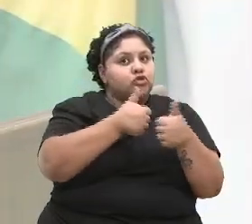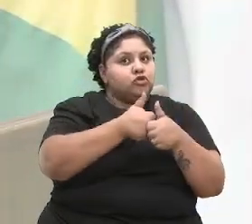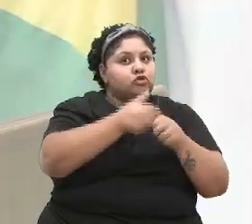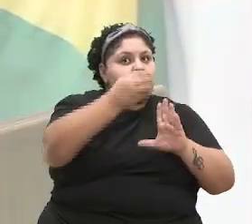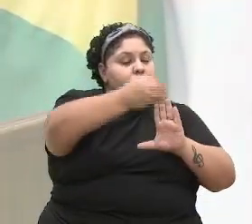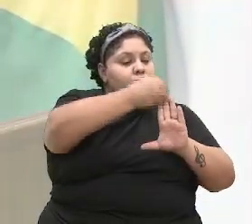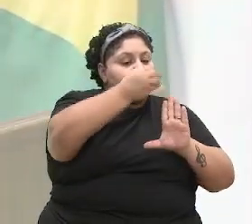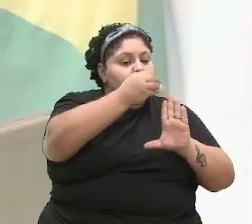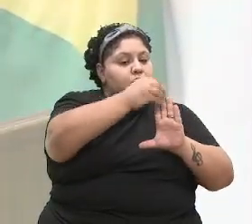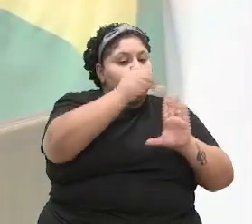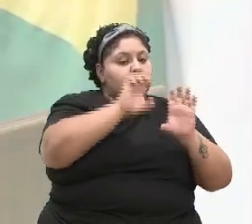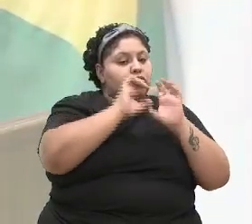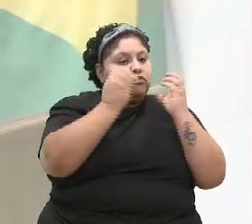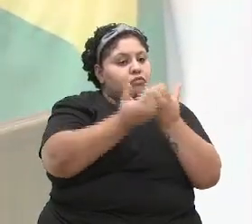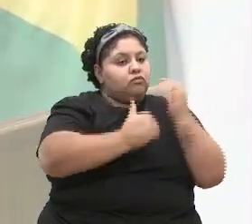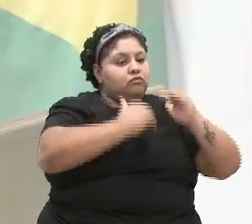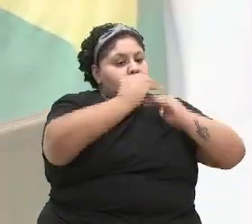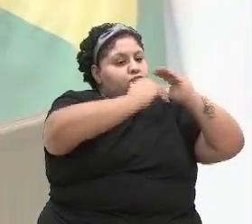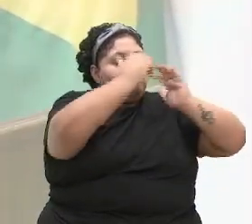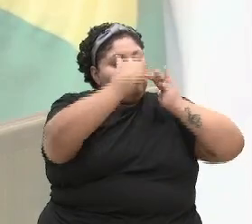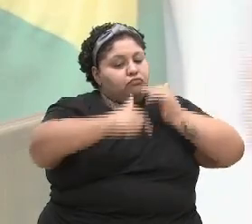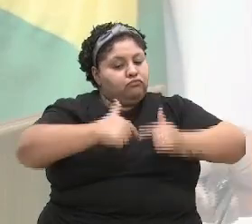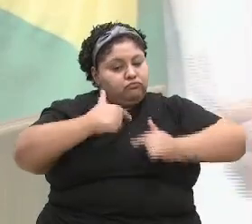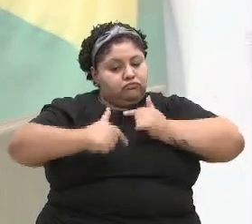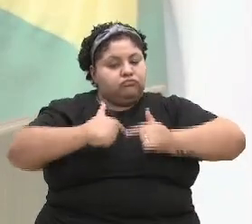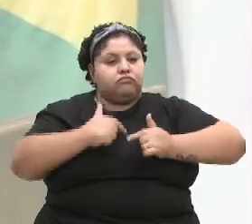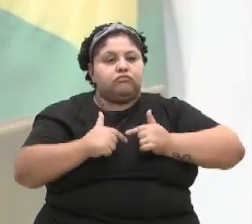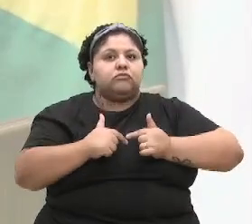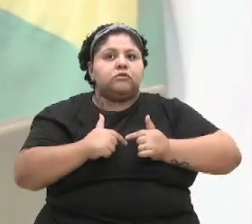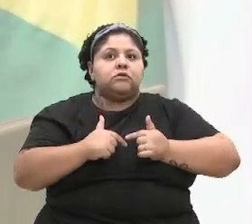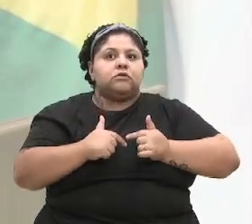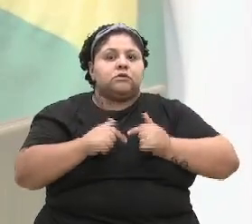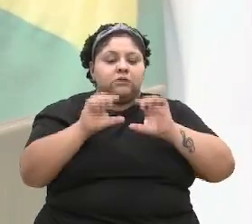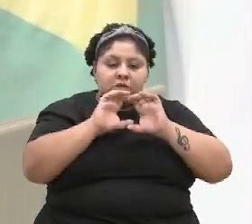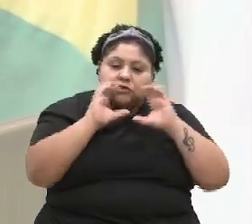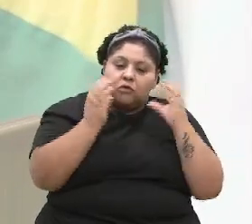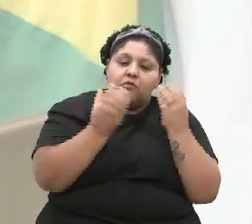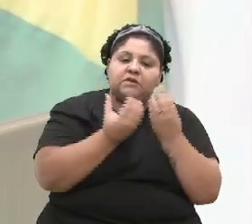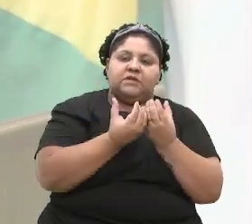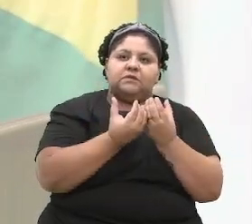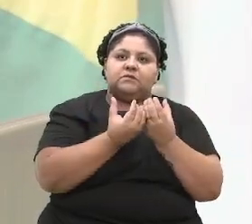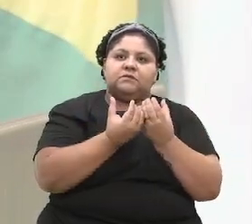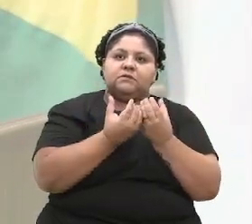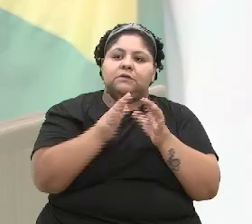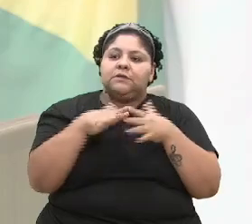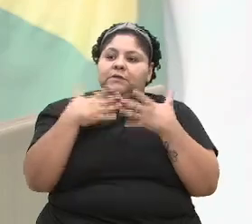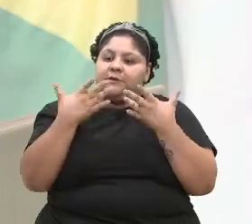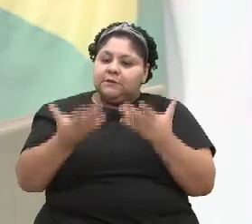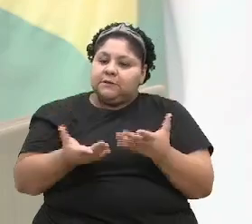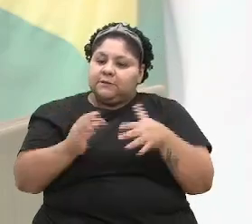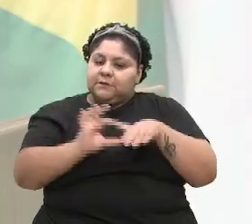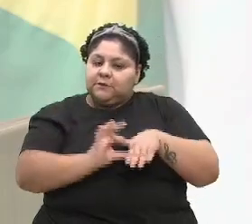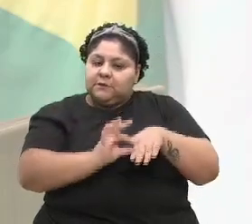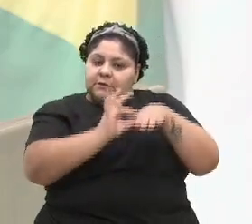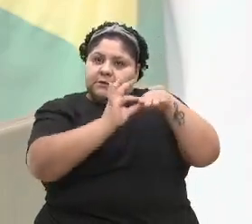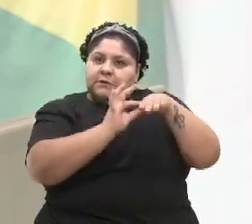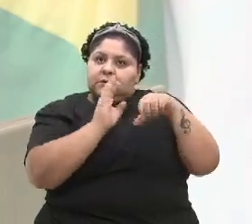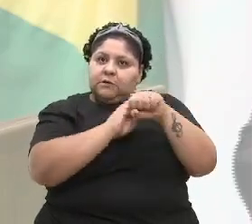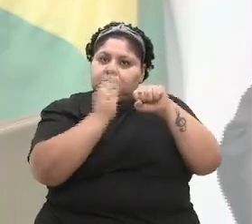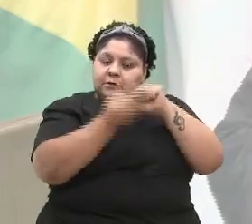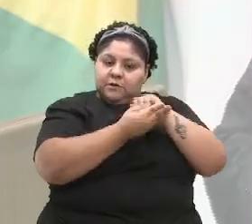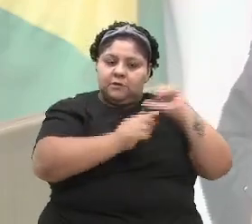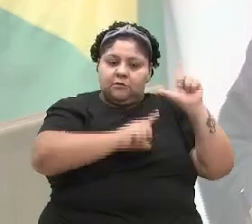e desenvolvemos um trabalho nas comunidades. Então, uma liderança do bairro Cruzeiro que